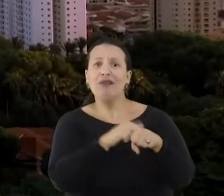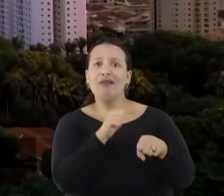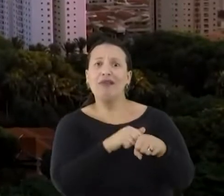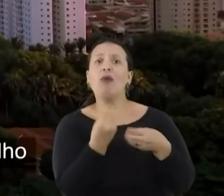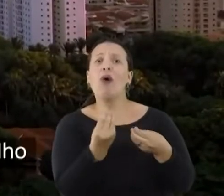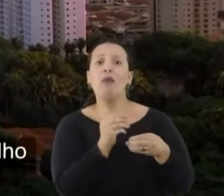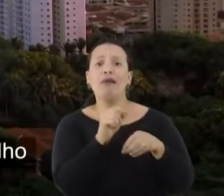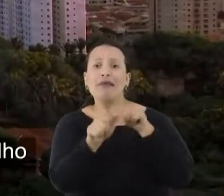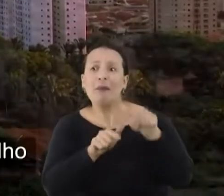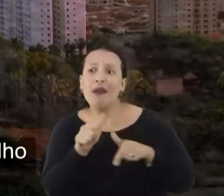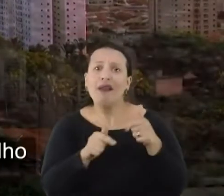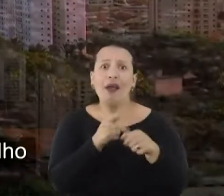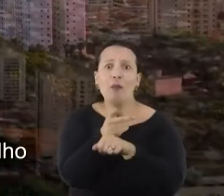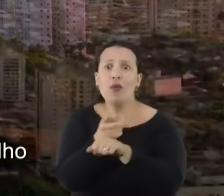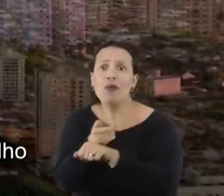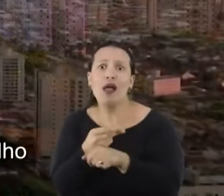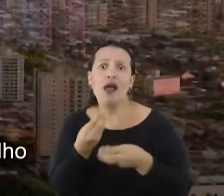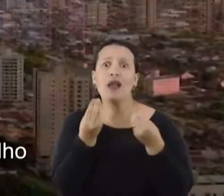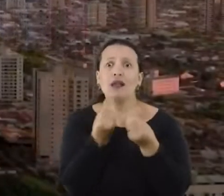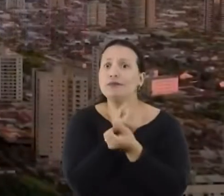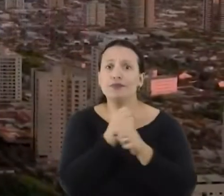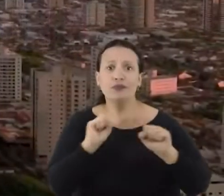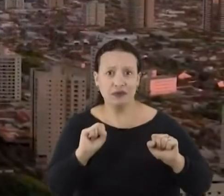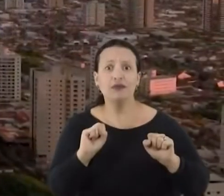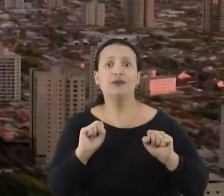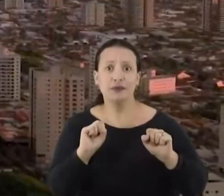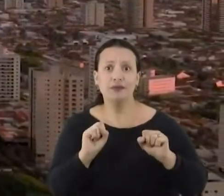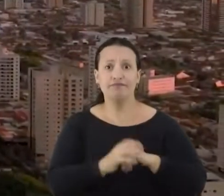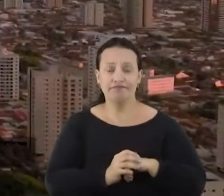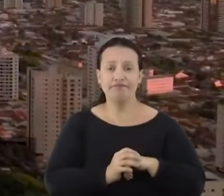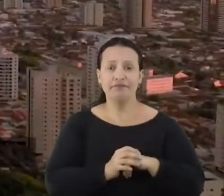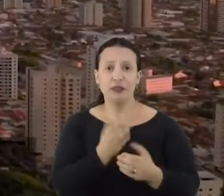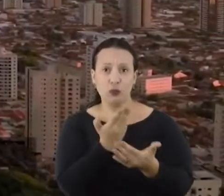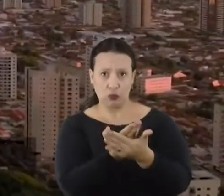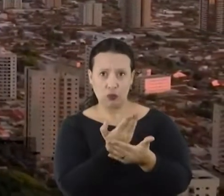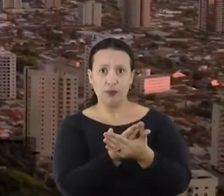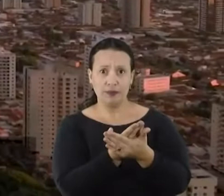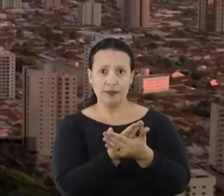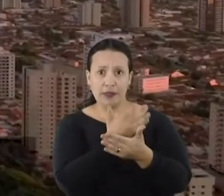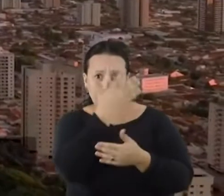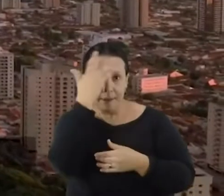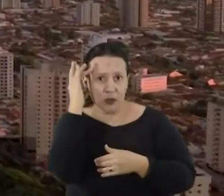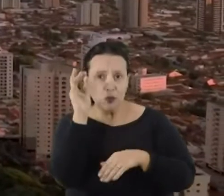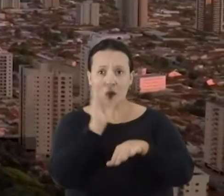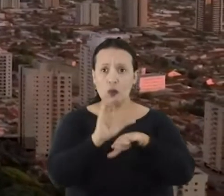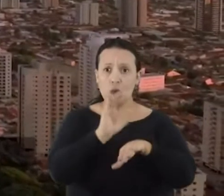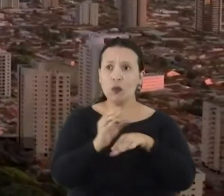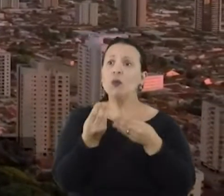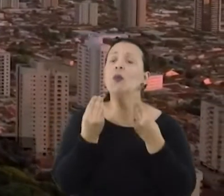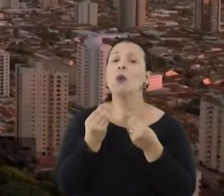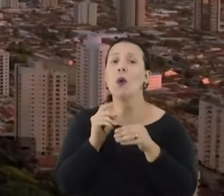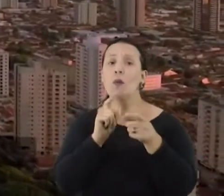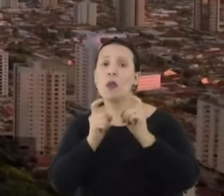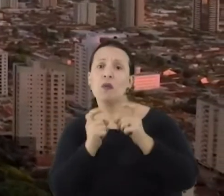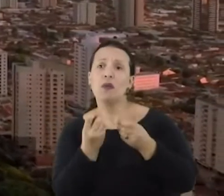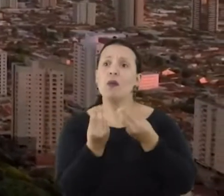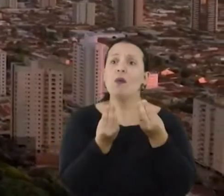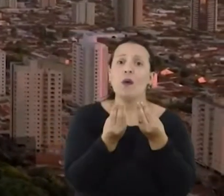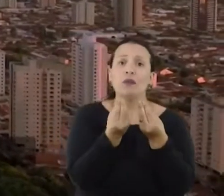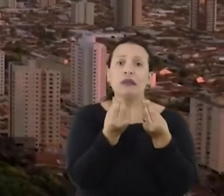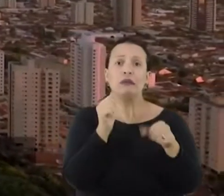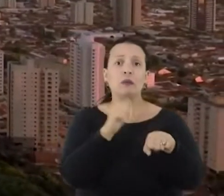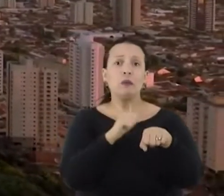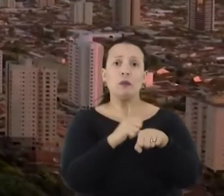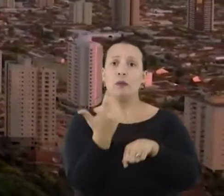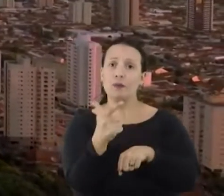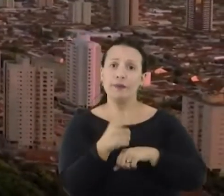pagar o ônibus para ir fazer um bico, fazer uma ficha de trabalho, ir ao médico ou qualquer outra coisa. E estudante deixar de fazer um curso ou